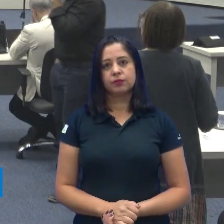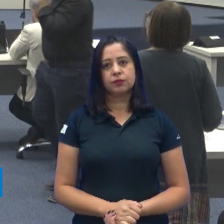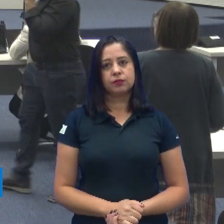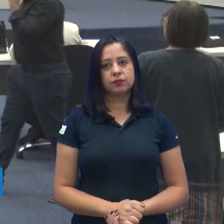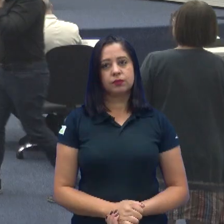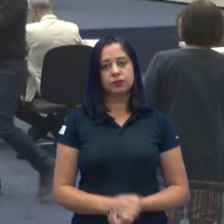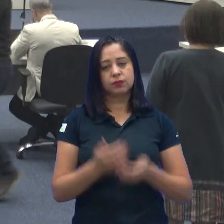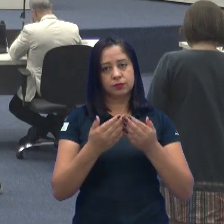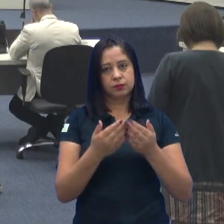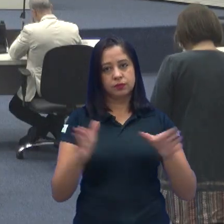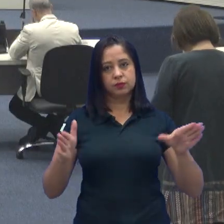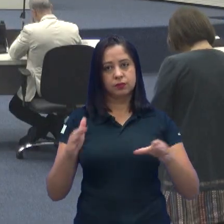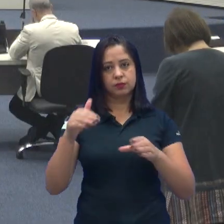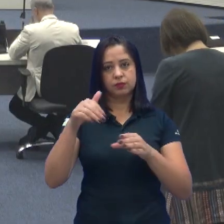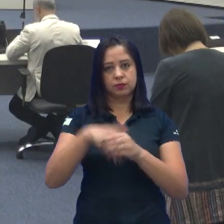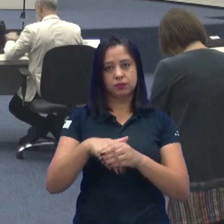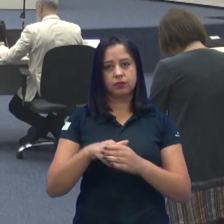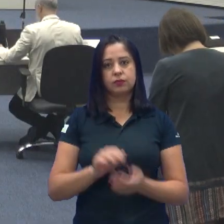Aberta a votação.